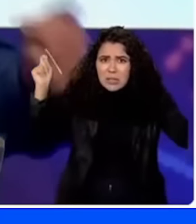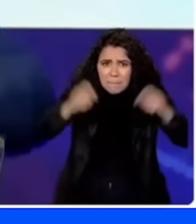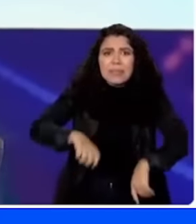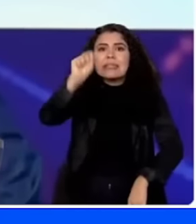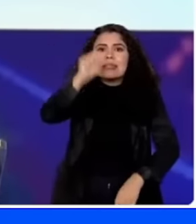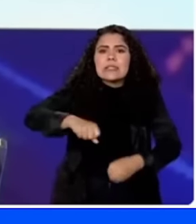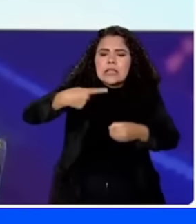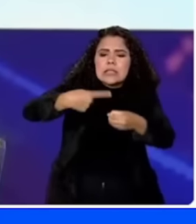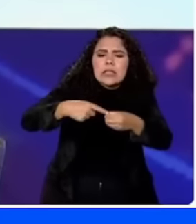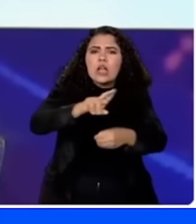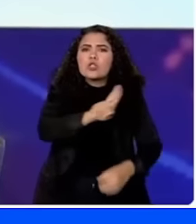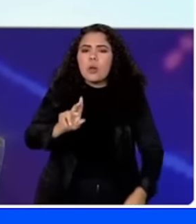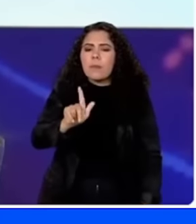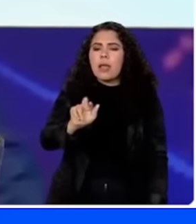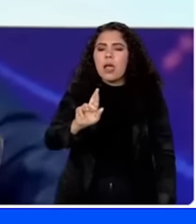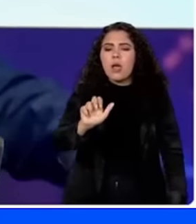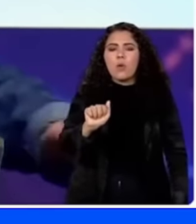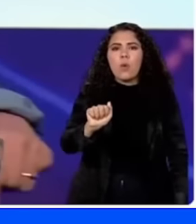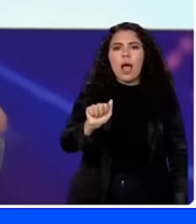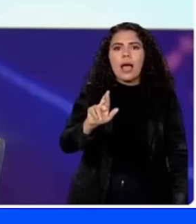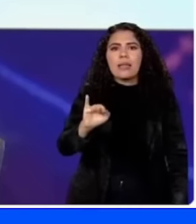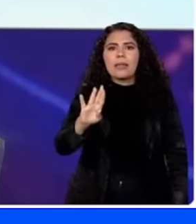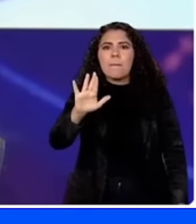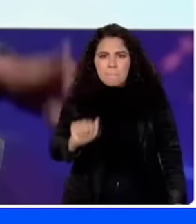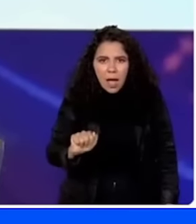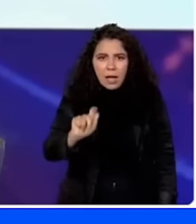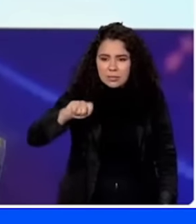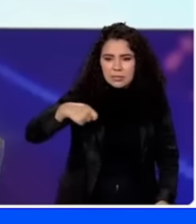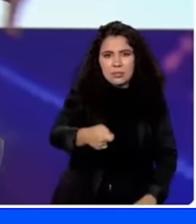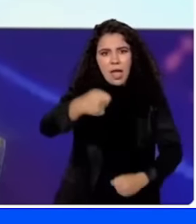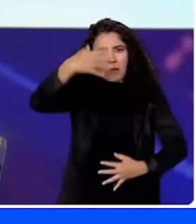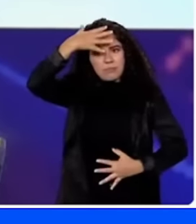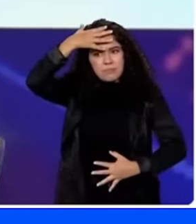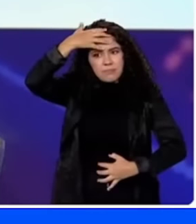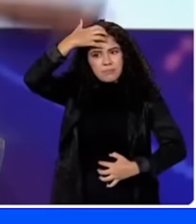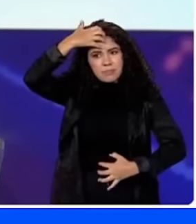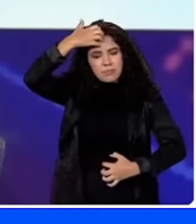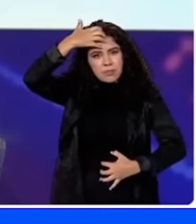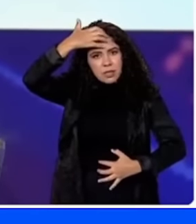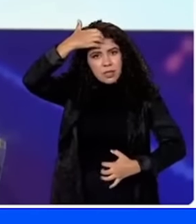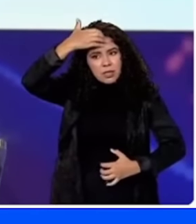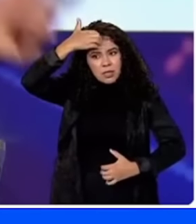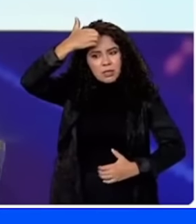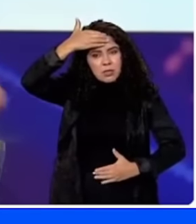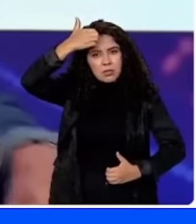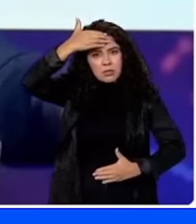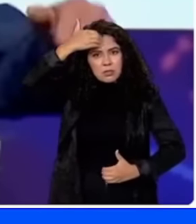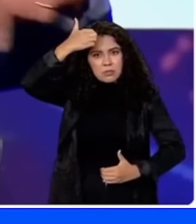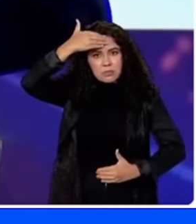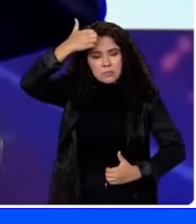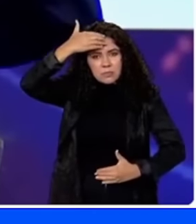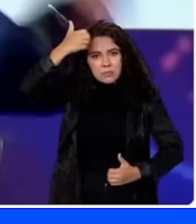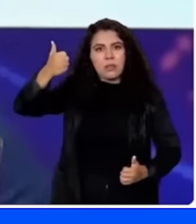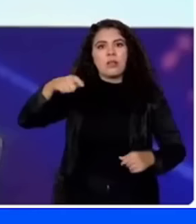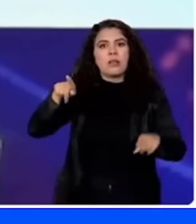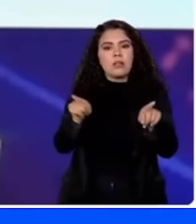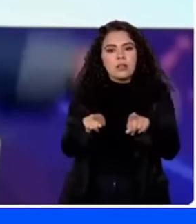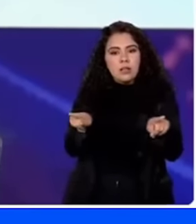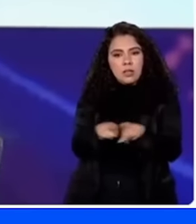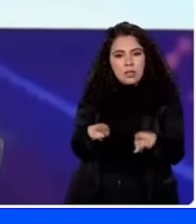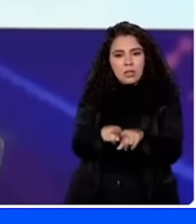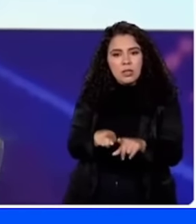chamada Guariba, que eu ouvi falar pela primeira vez por causa de uma greve que teve no Canavial, liderada por um tal de Zé de Fátima,